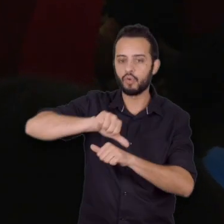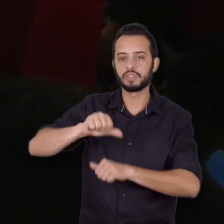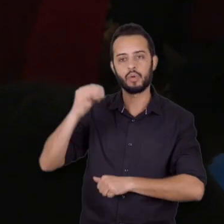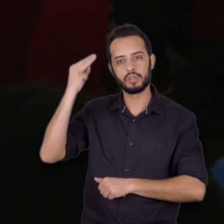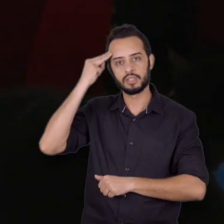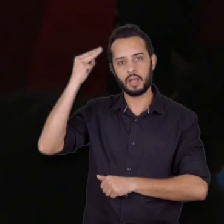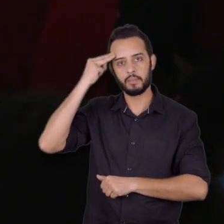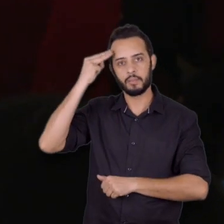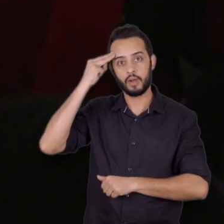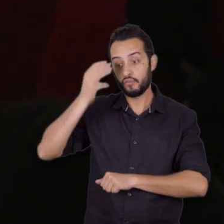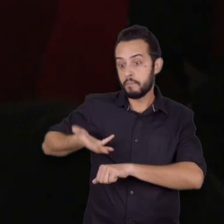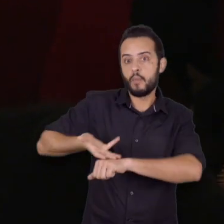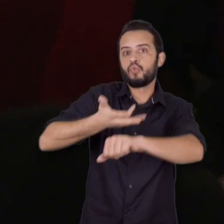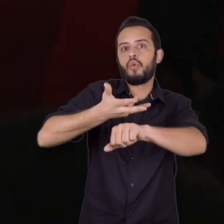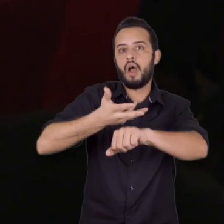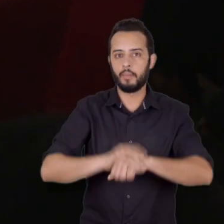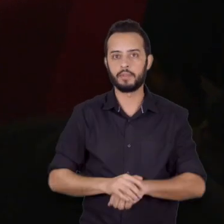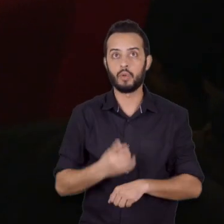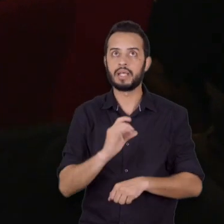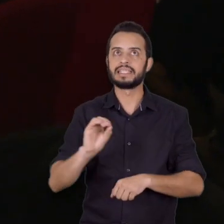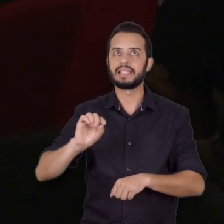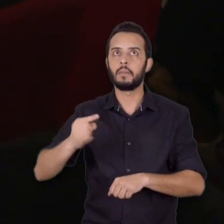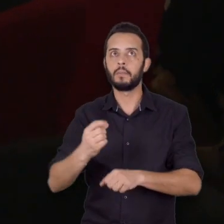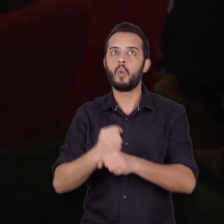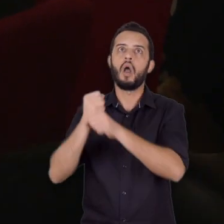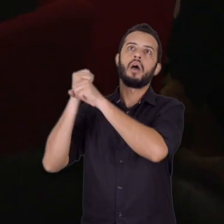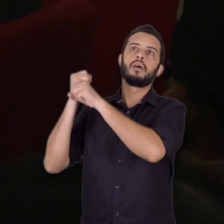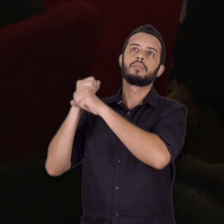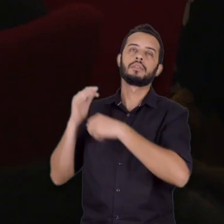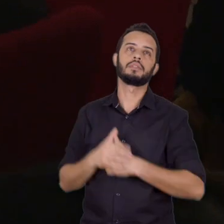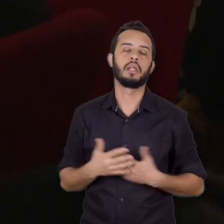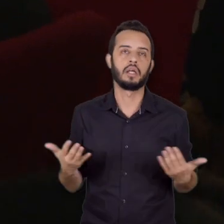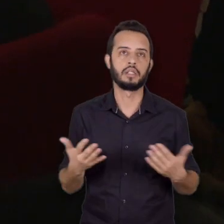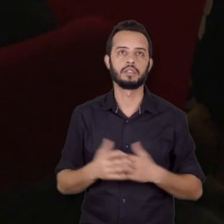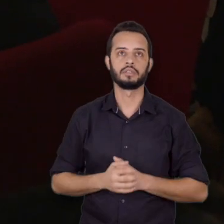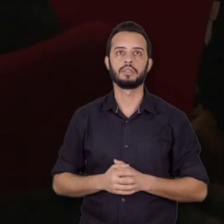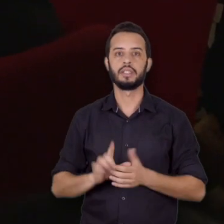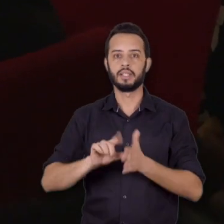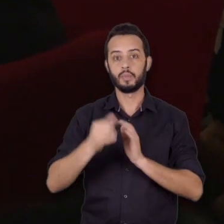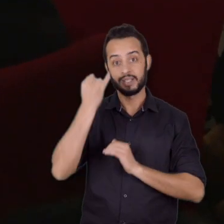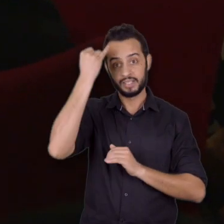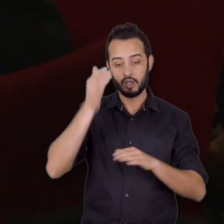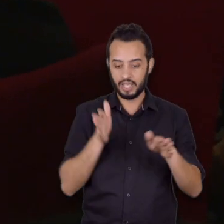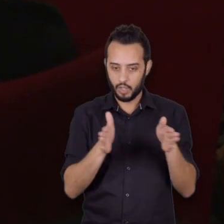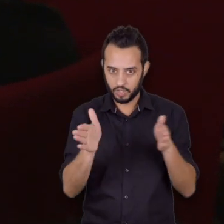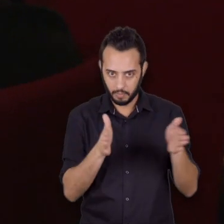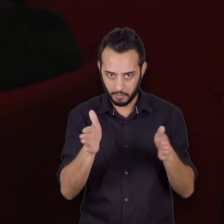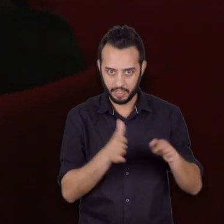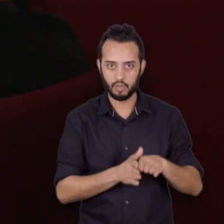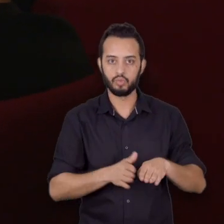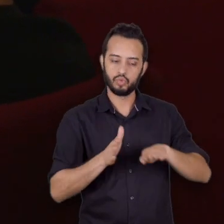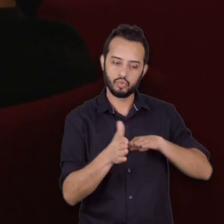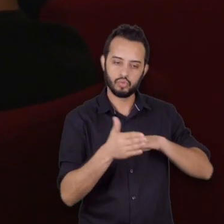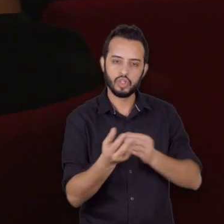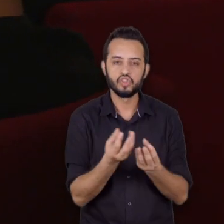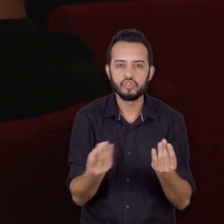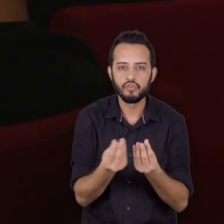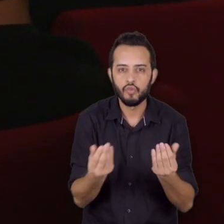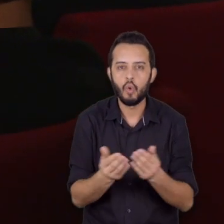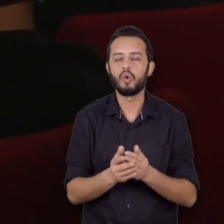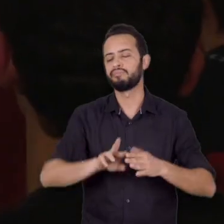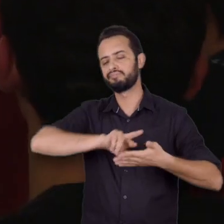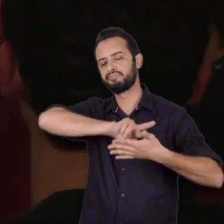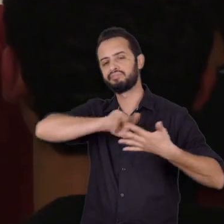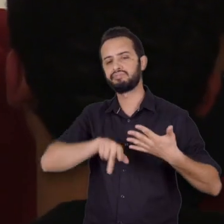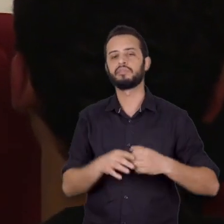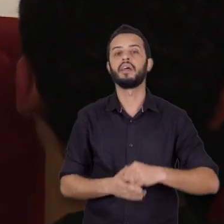produziu tudo muito rápido. Então, há 100 mil anos, enterro dos mortos, e há 30 mil, revolução criativa do Paleolítico, há 15 mil, 5 mil, escrita, e vai